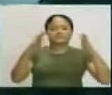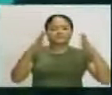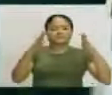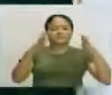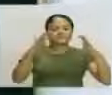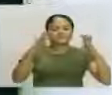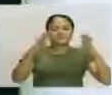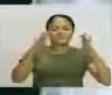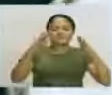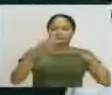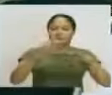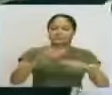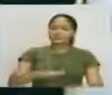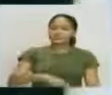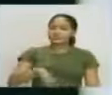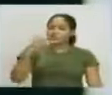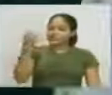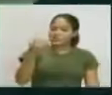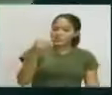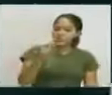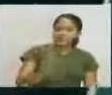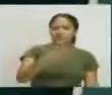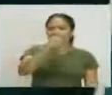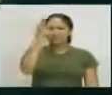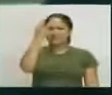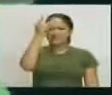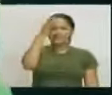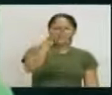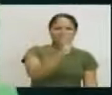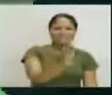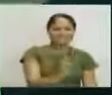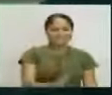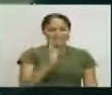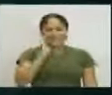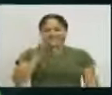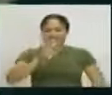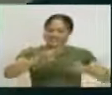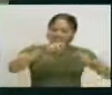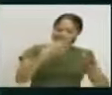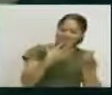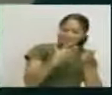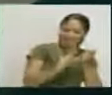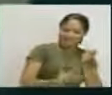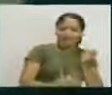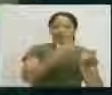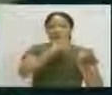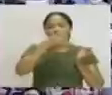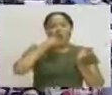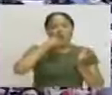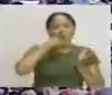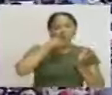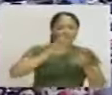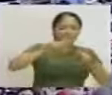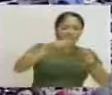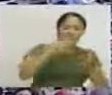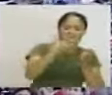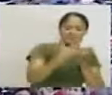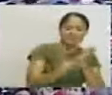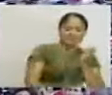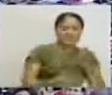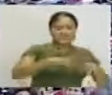Quanto brasileiro já deu sangue, quanto brasileiro, quanto homem e mulher de Deus já deram sangue pelos pobres nessa terra, minha